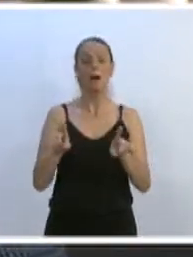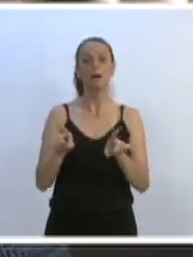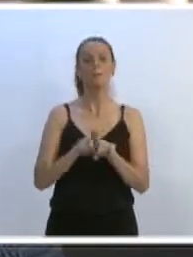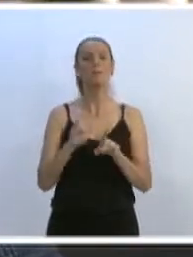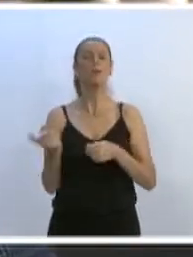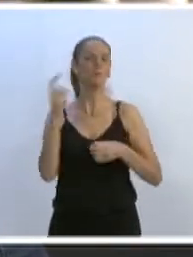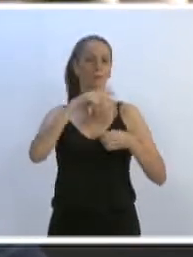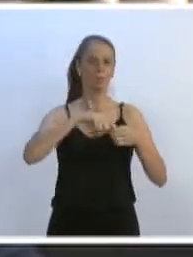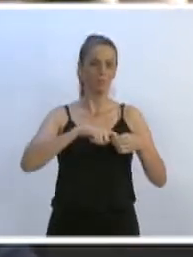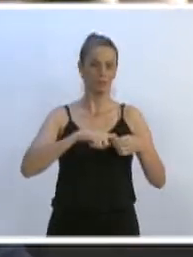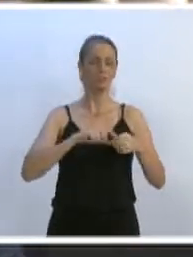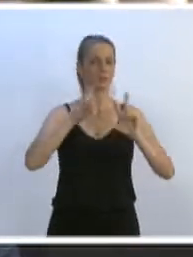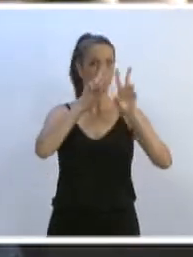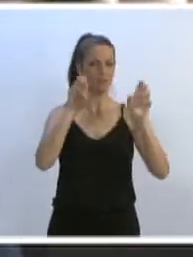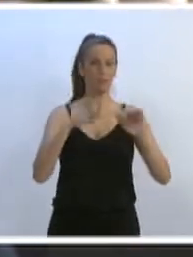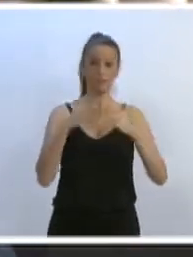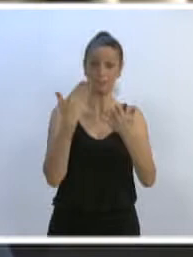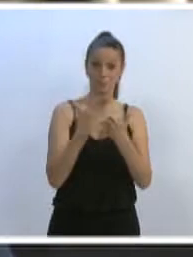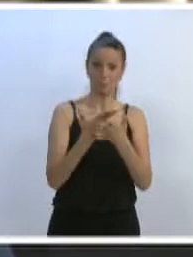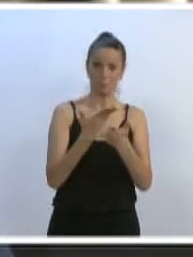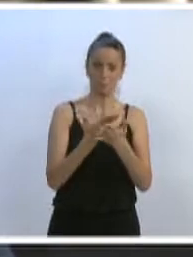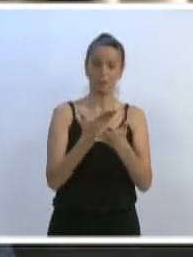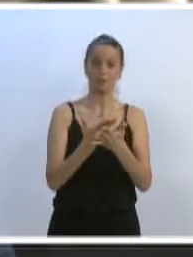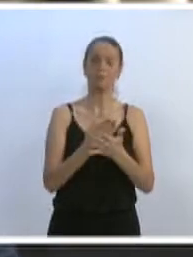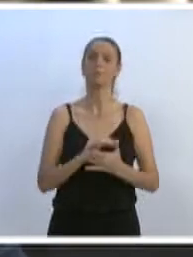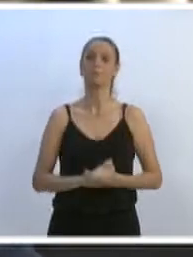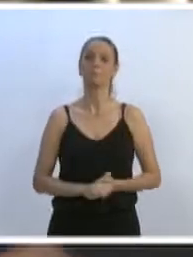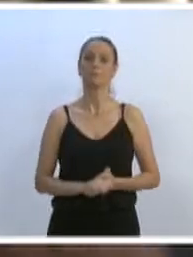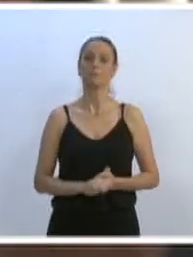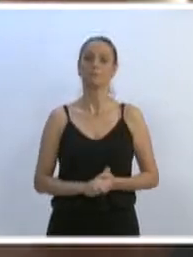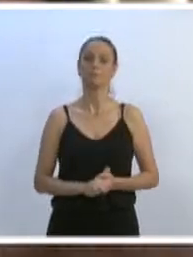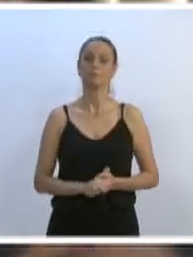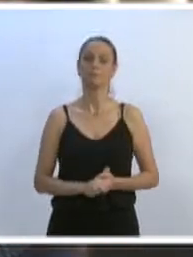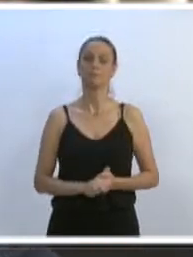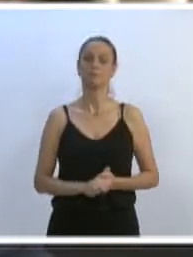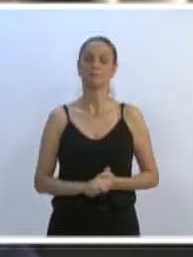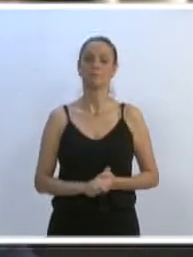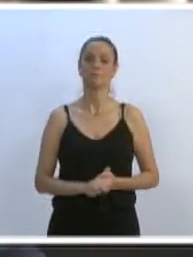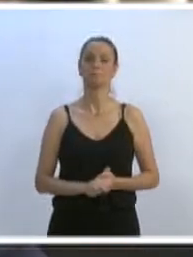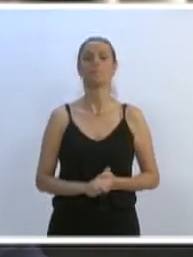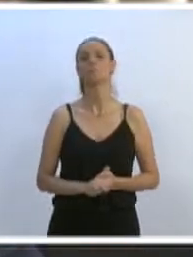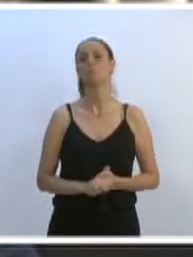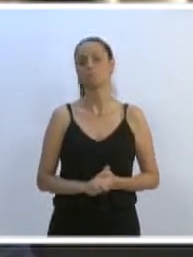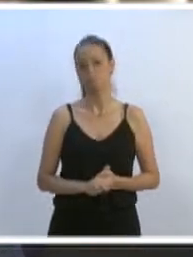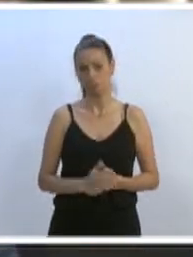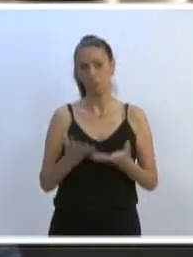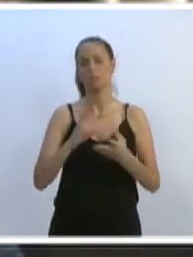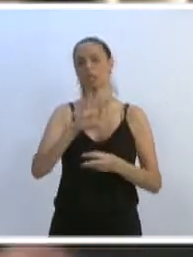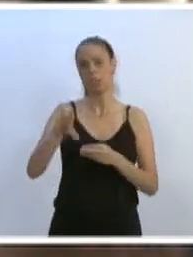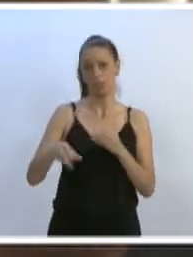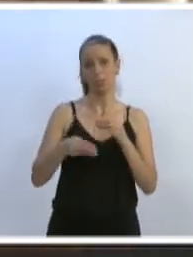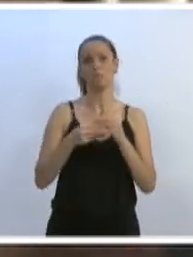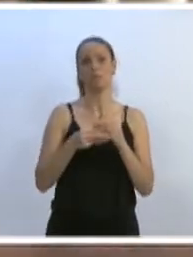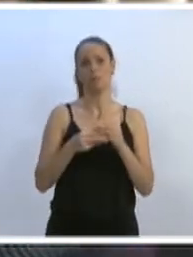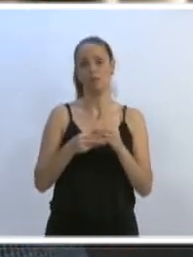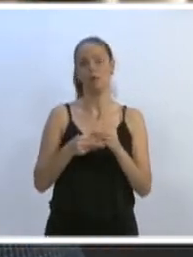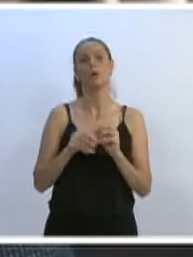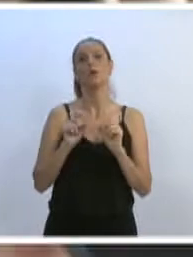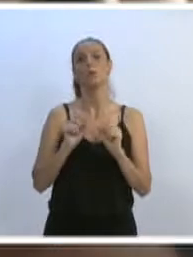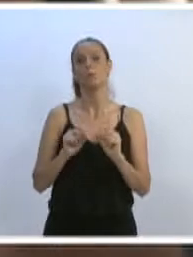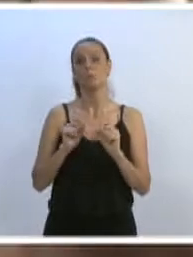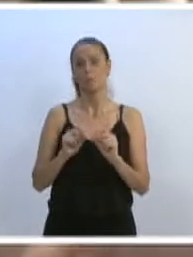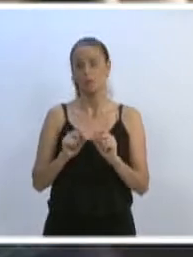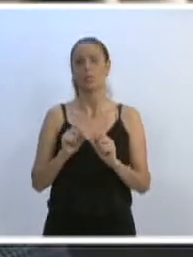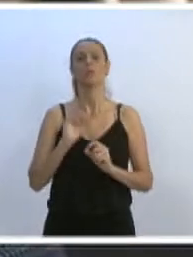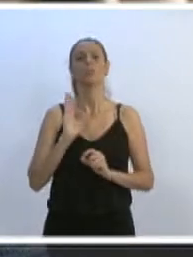escola além do salto batman é então queria acrescentar realmente na sua fala parabenizar também vossa excelência